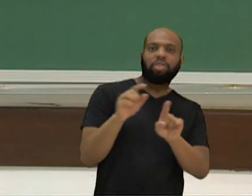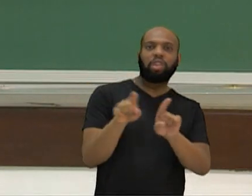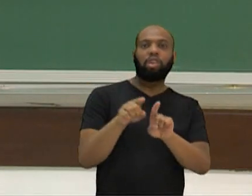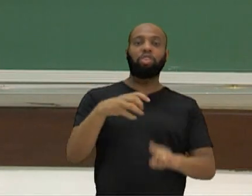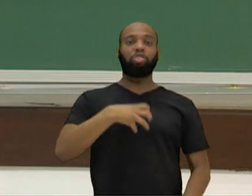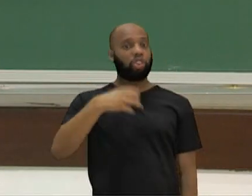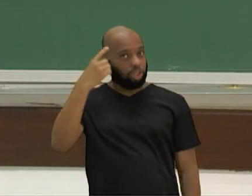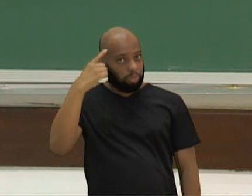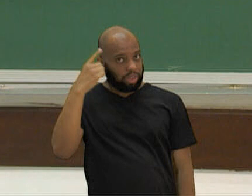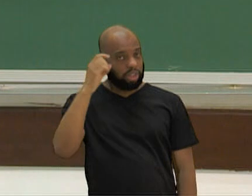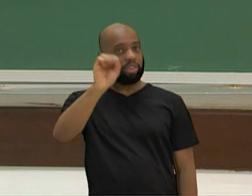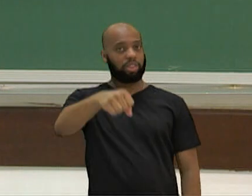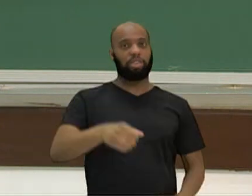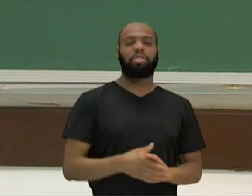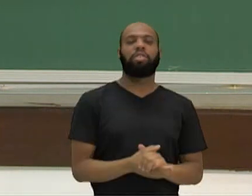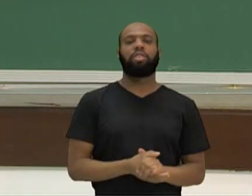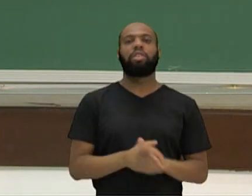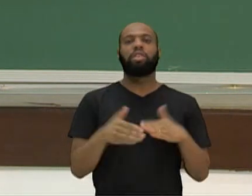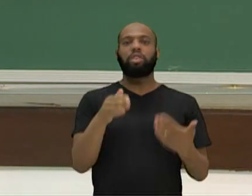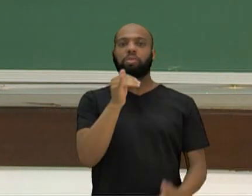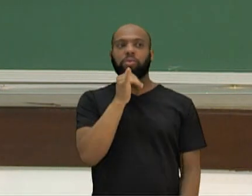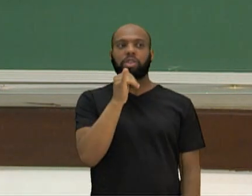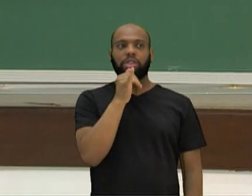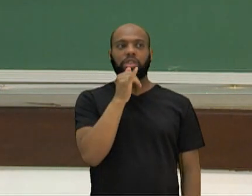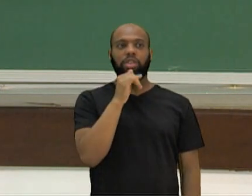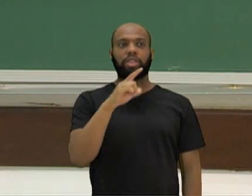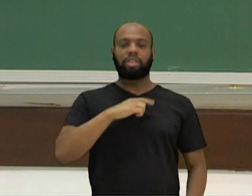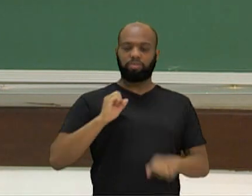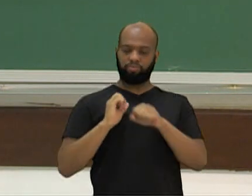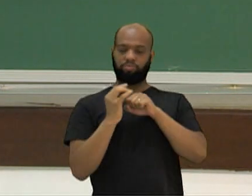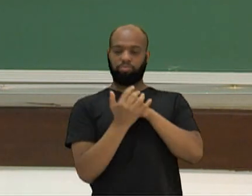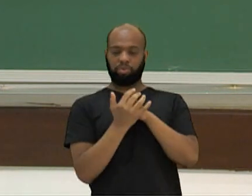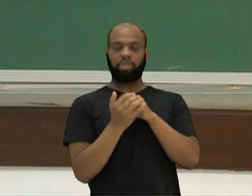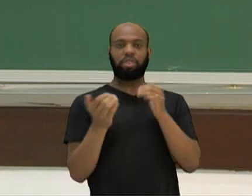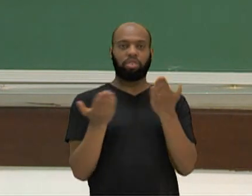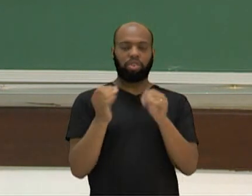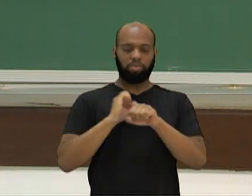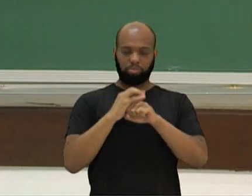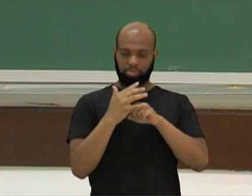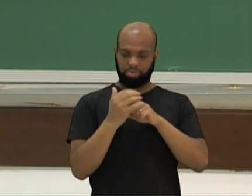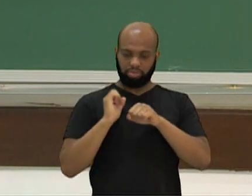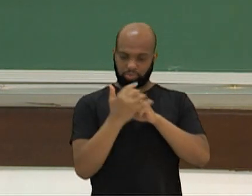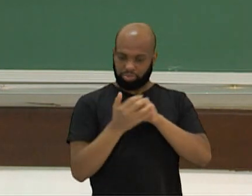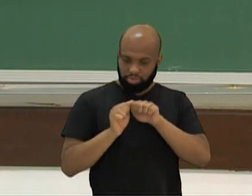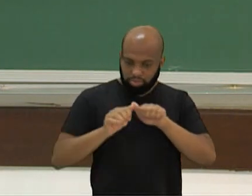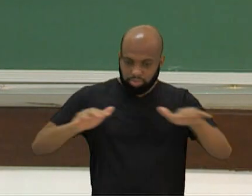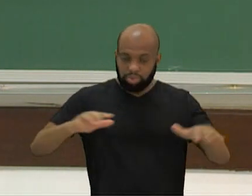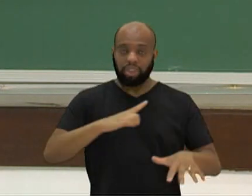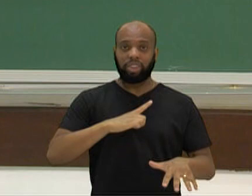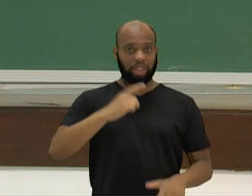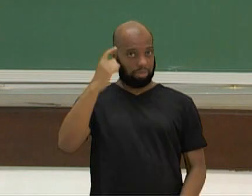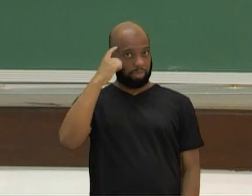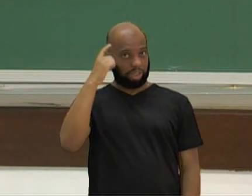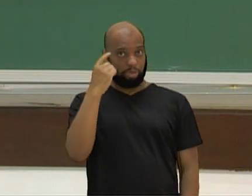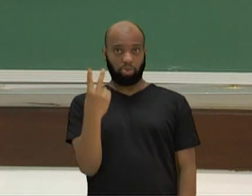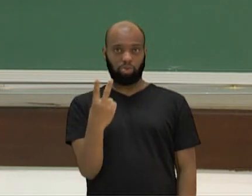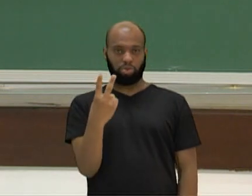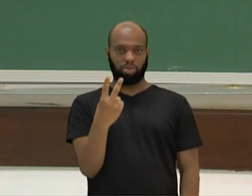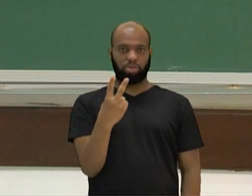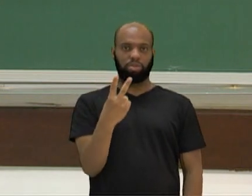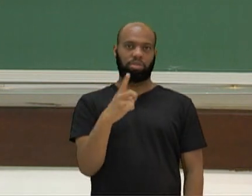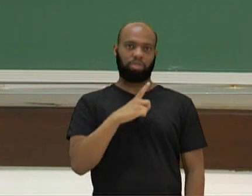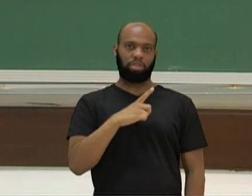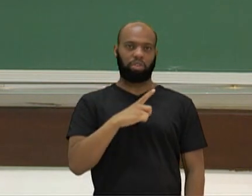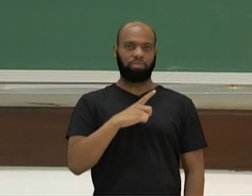nosso modo de pensar. Então, por exemplo, pandemia do coronavírus de novo, existem dois grandes pensamentos que dividem a